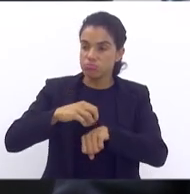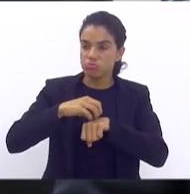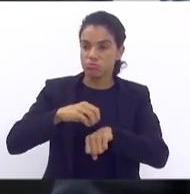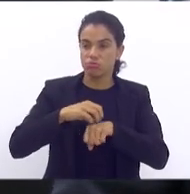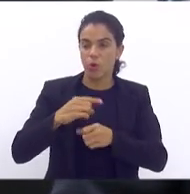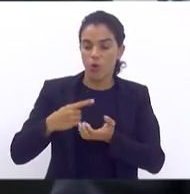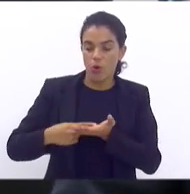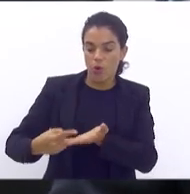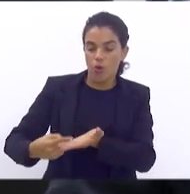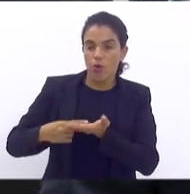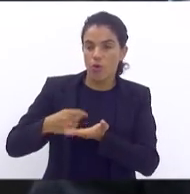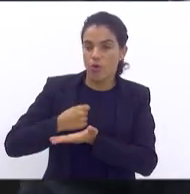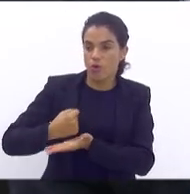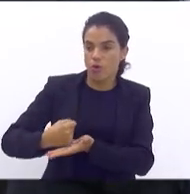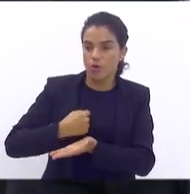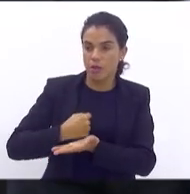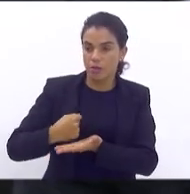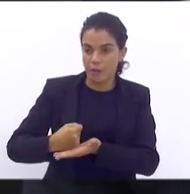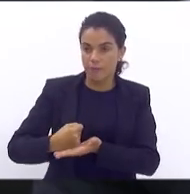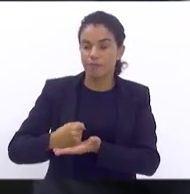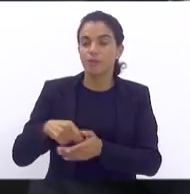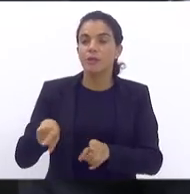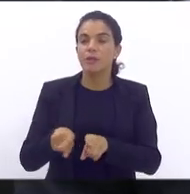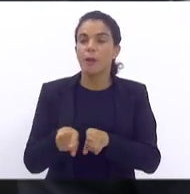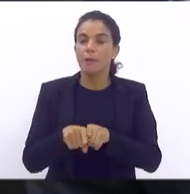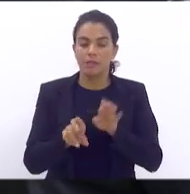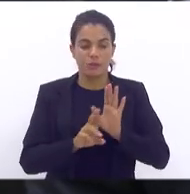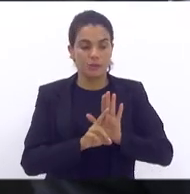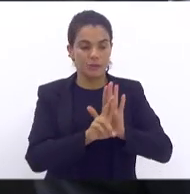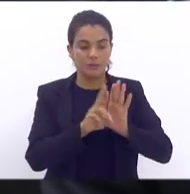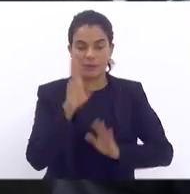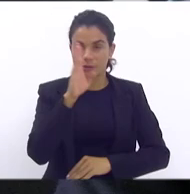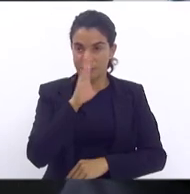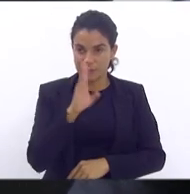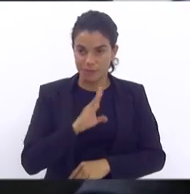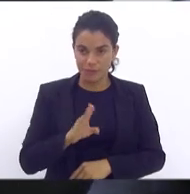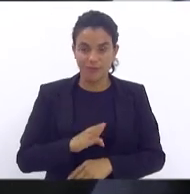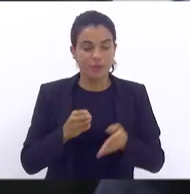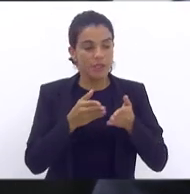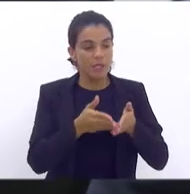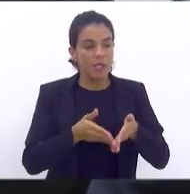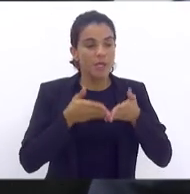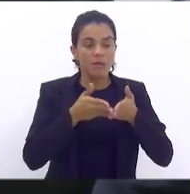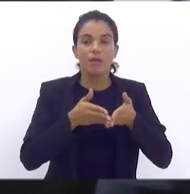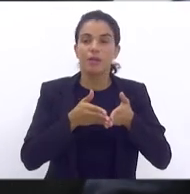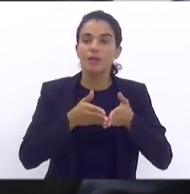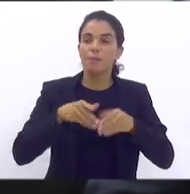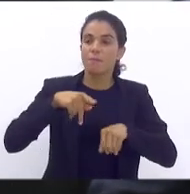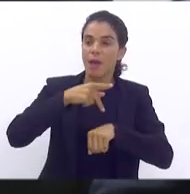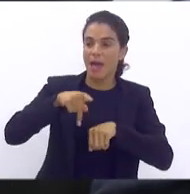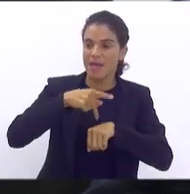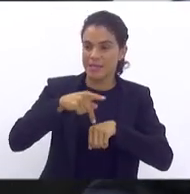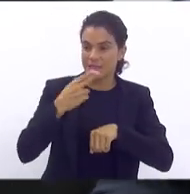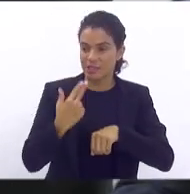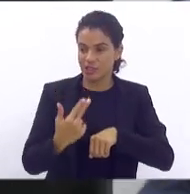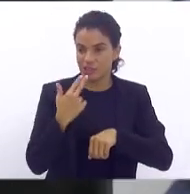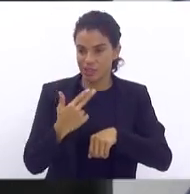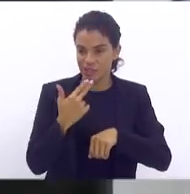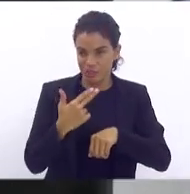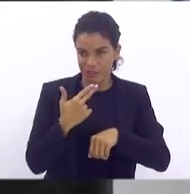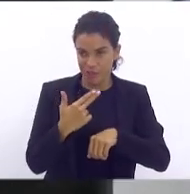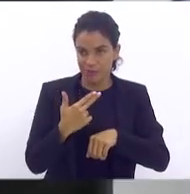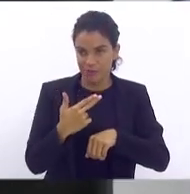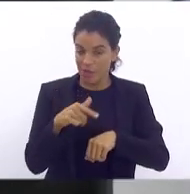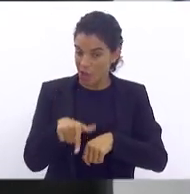consignatários, né, e seus prepostos no Brasil de embarcações de mercantes estrangeiras. Aqui que tem um problema. Aqui que tem